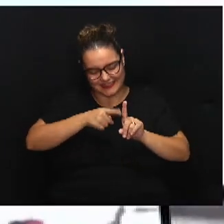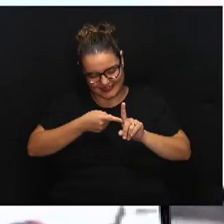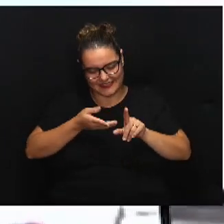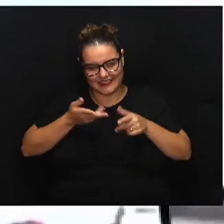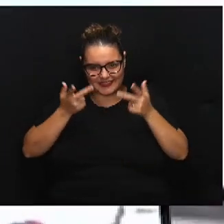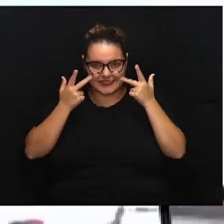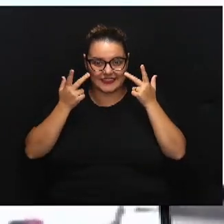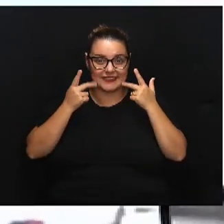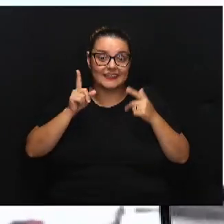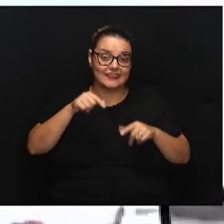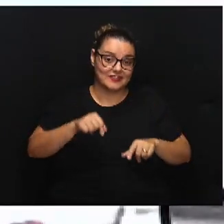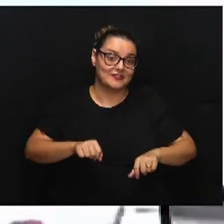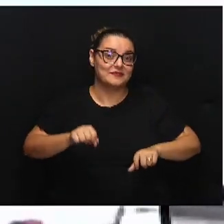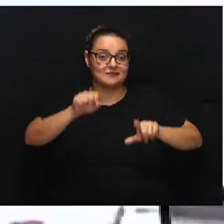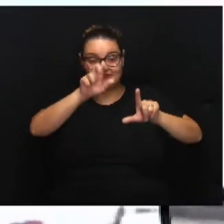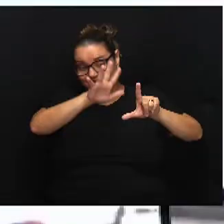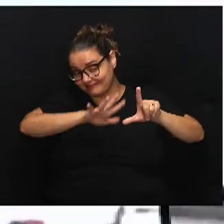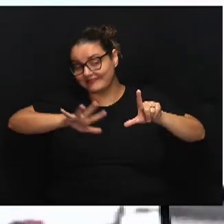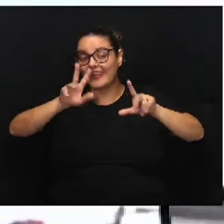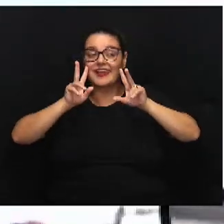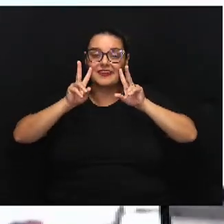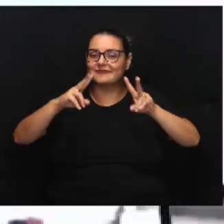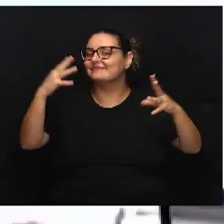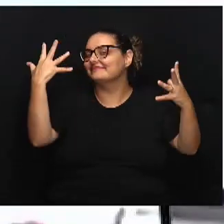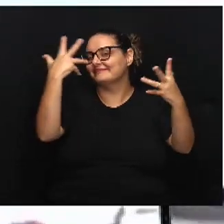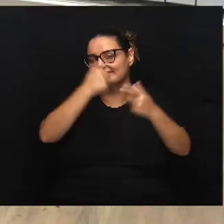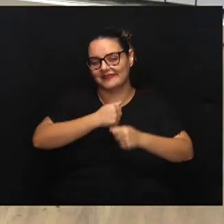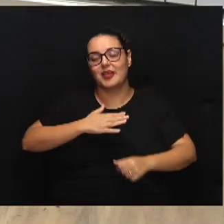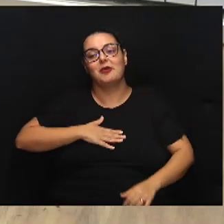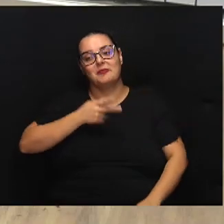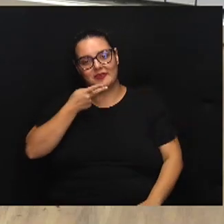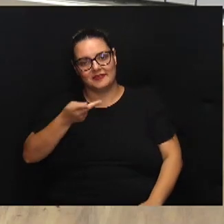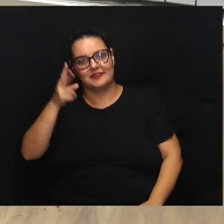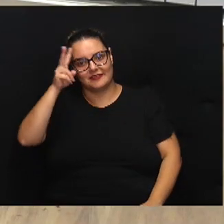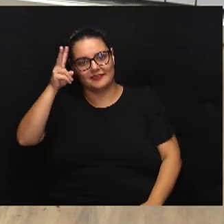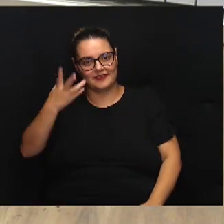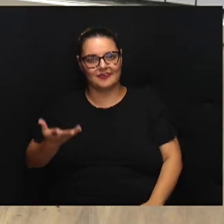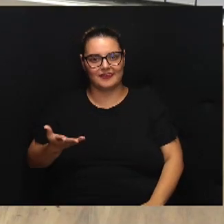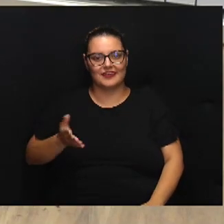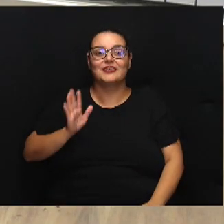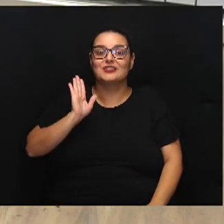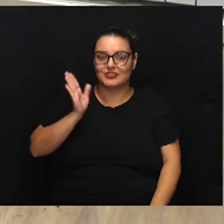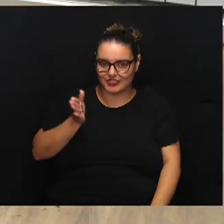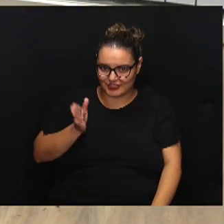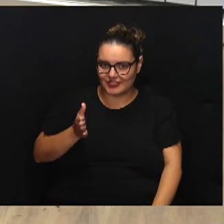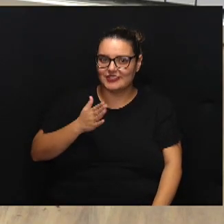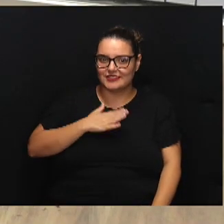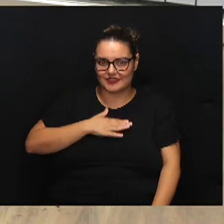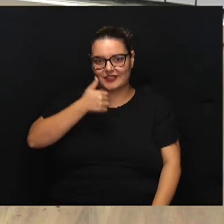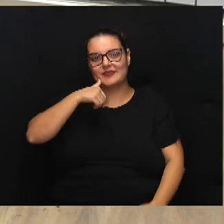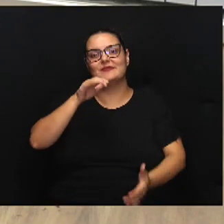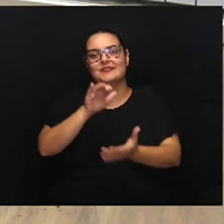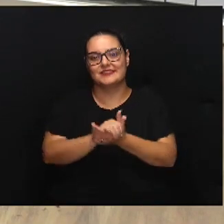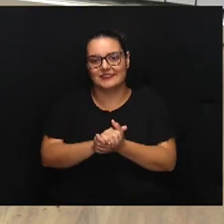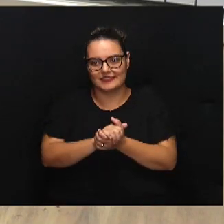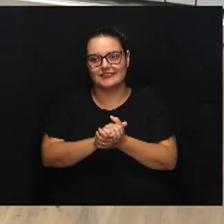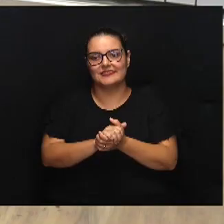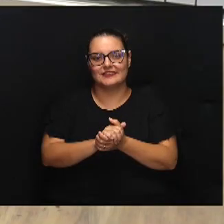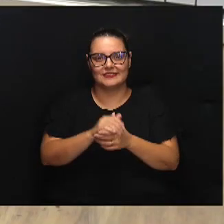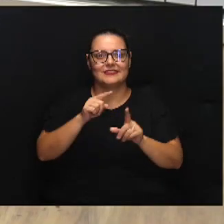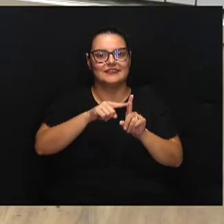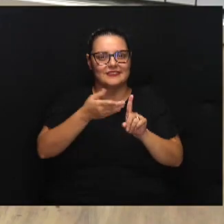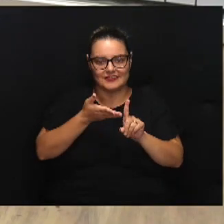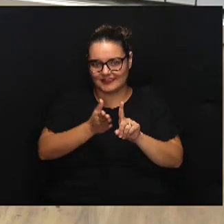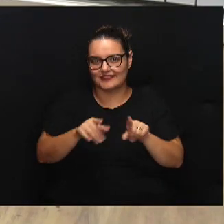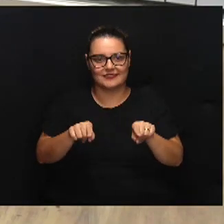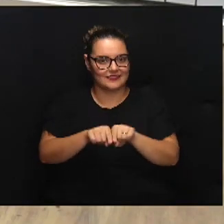cena mais linda que eu já vi na minha vida aqui, dou o meu depoimento, vou dar o depoimento já aqui, que foi da minha esposa recentemente, que foi de parto